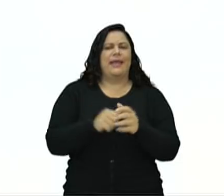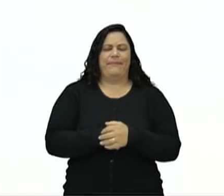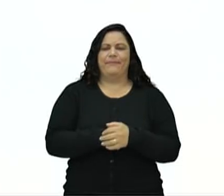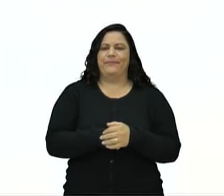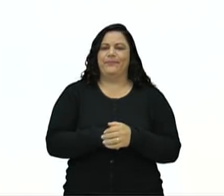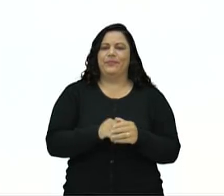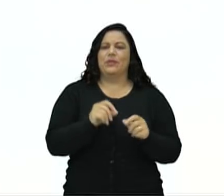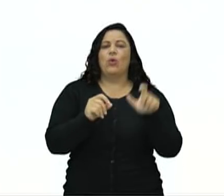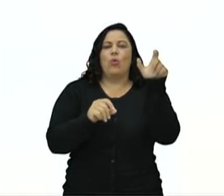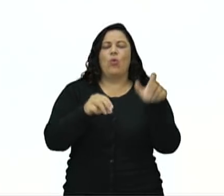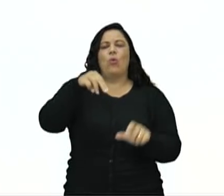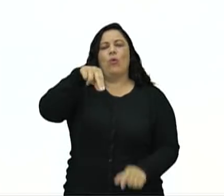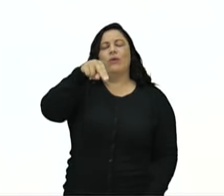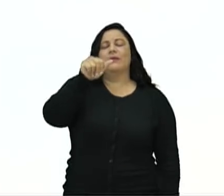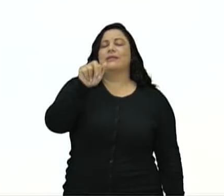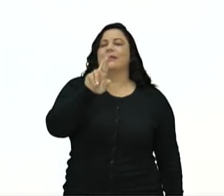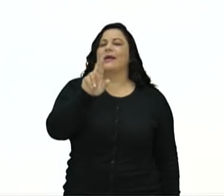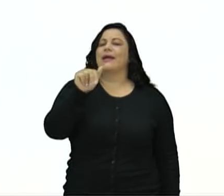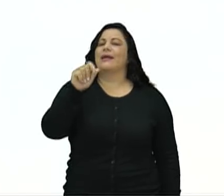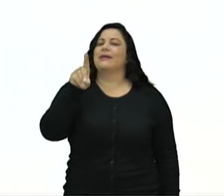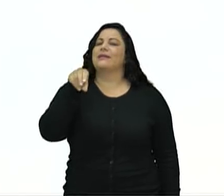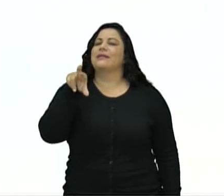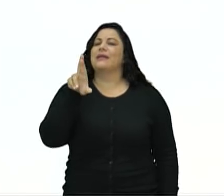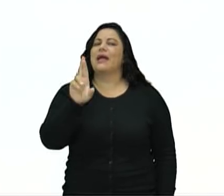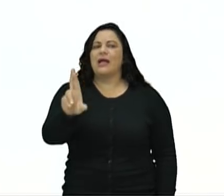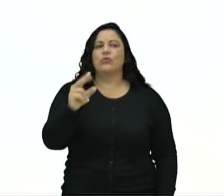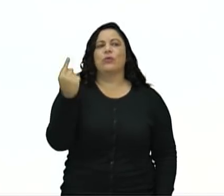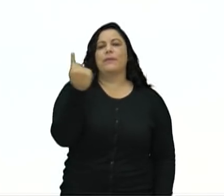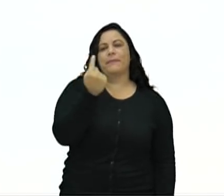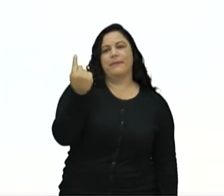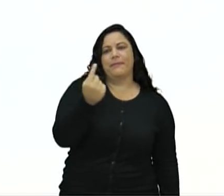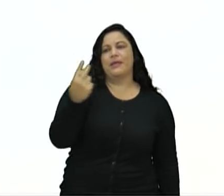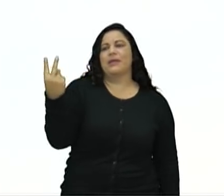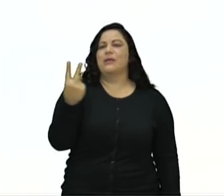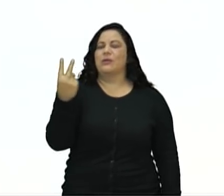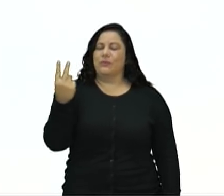terceira pessoa? Façam esse exercício e a gente já retorna.